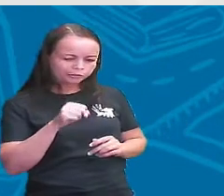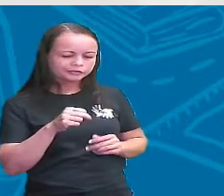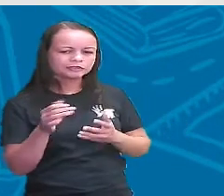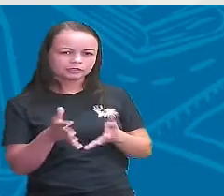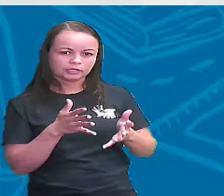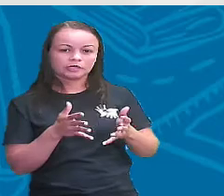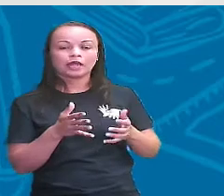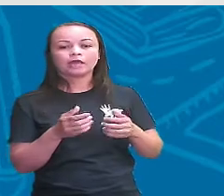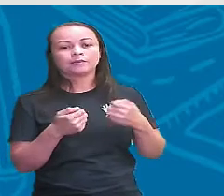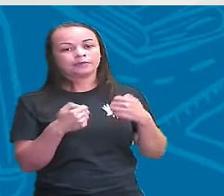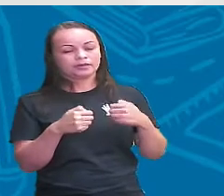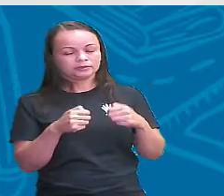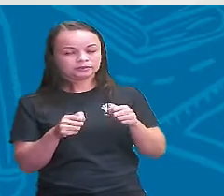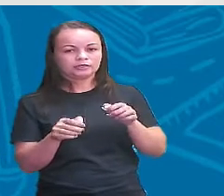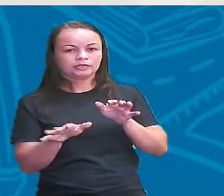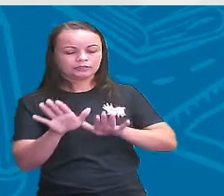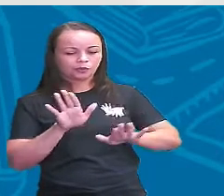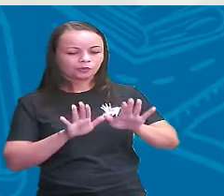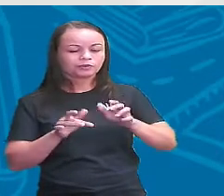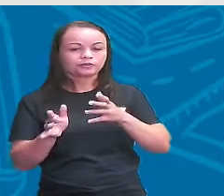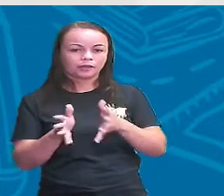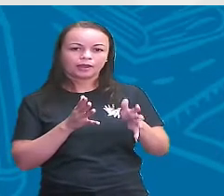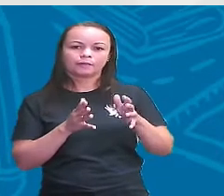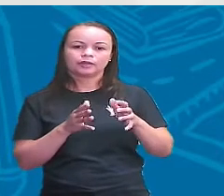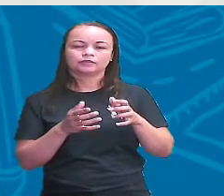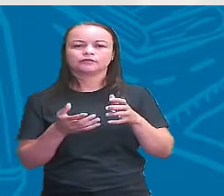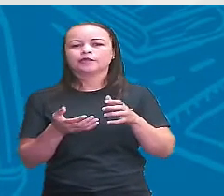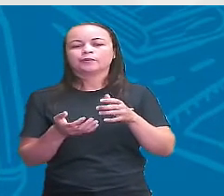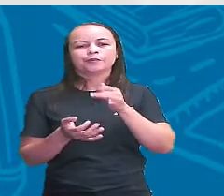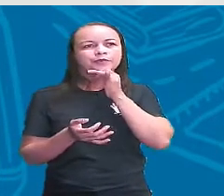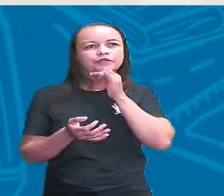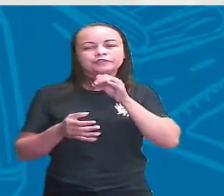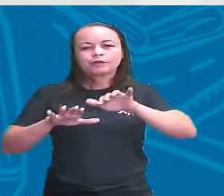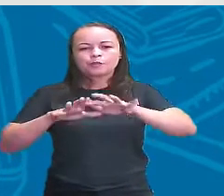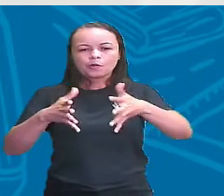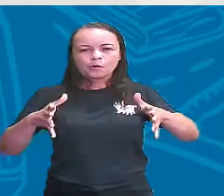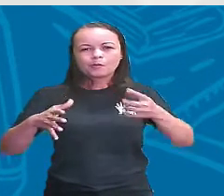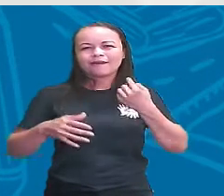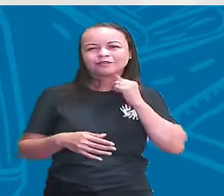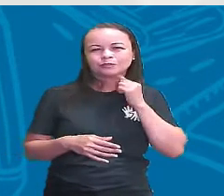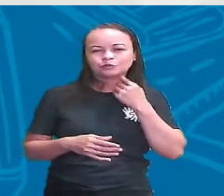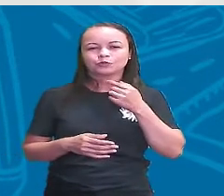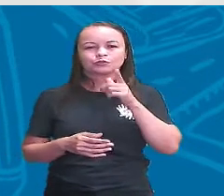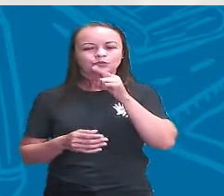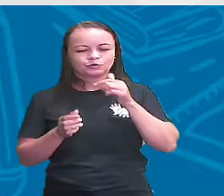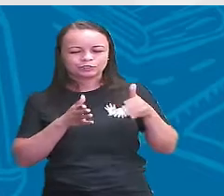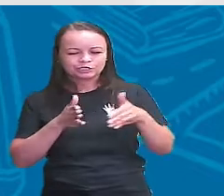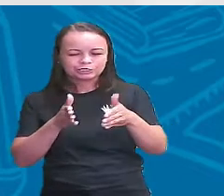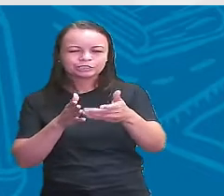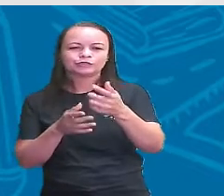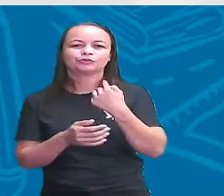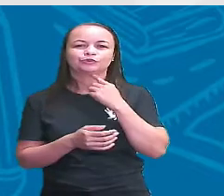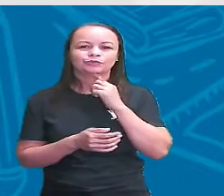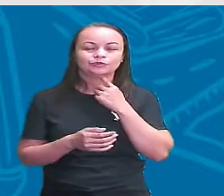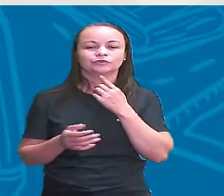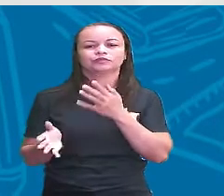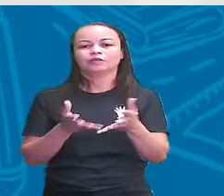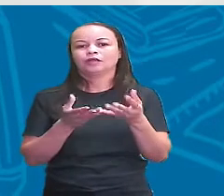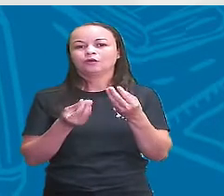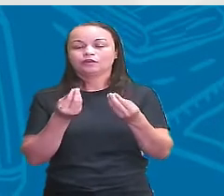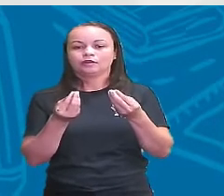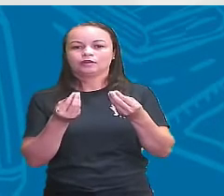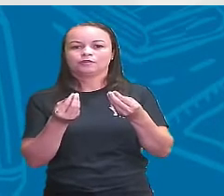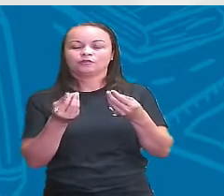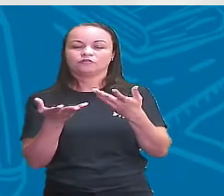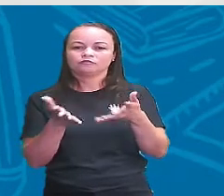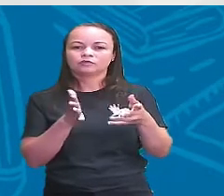em equilíbrio, porque se o mar ficar poluído, se os rios ficarem poluídos, provavelmente a água que vai chegar na tua